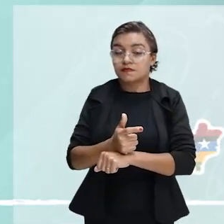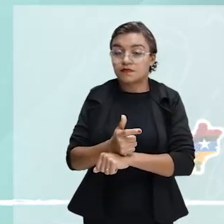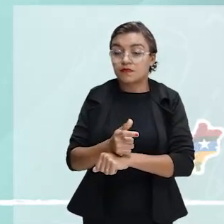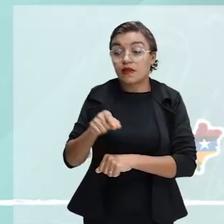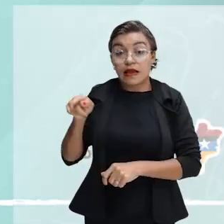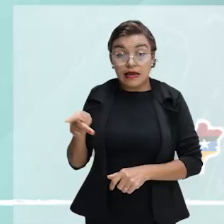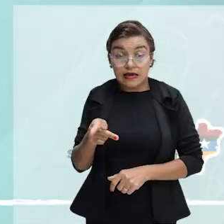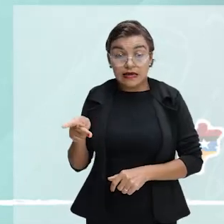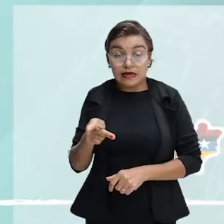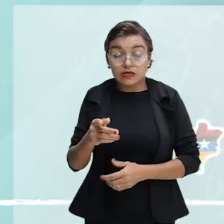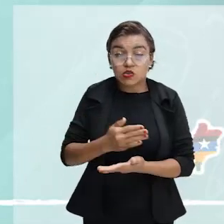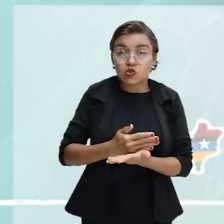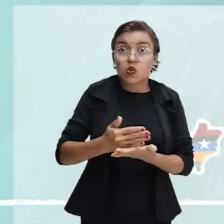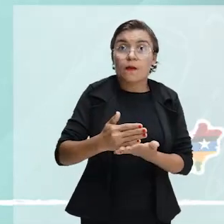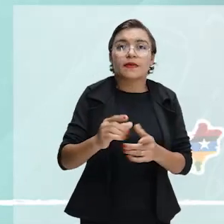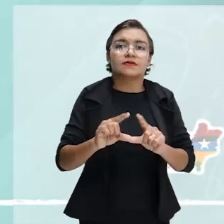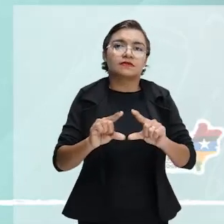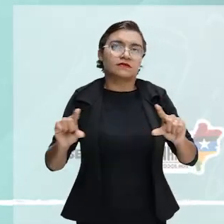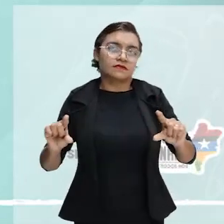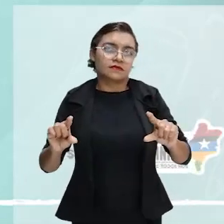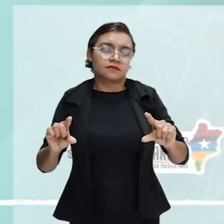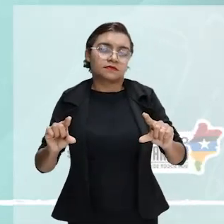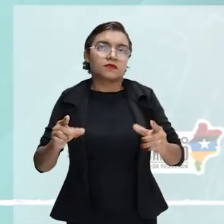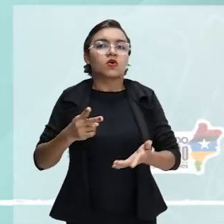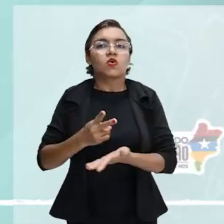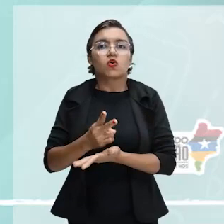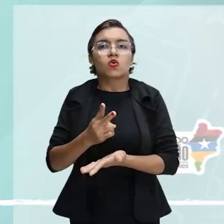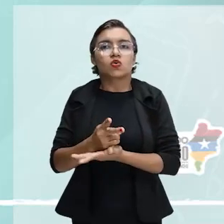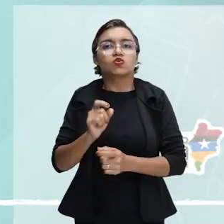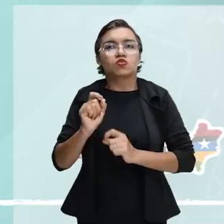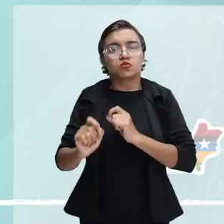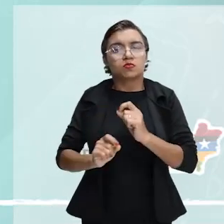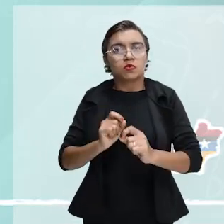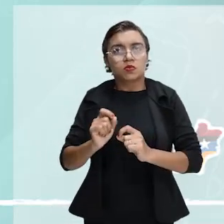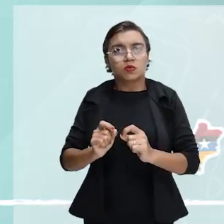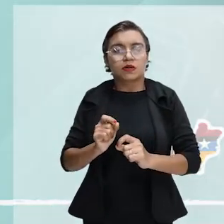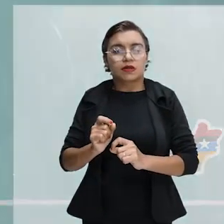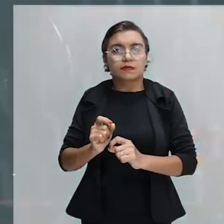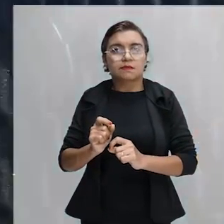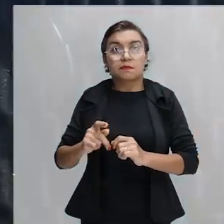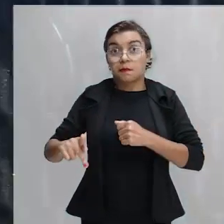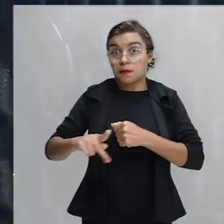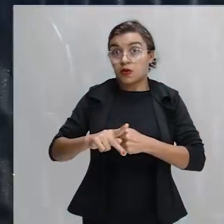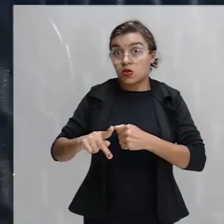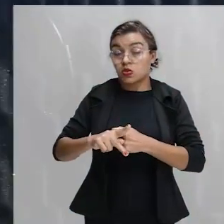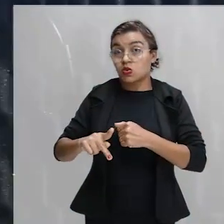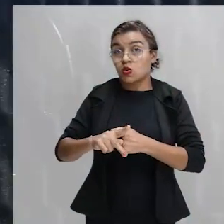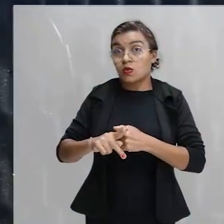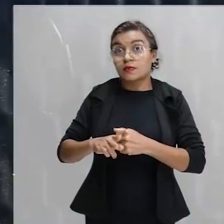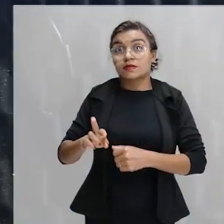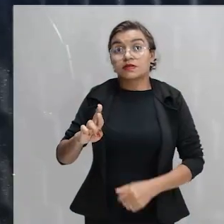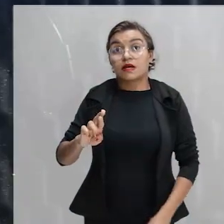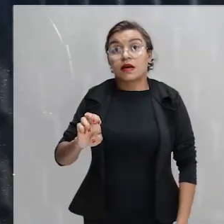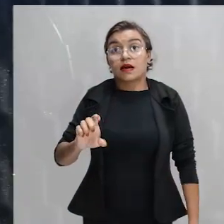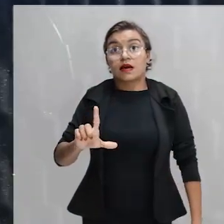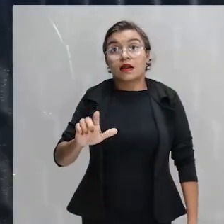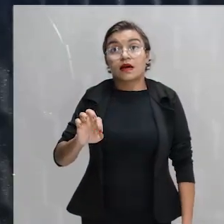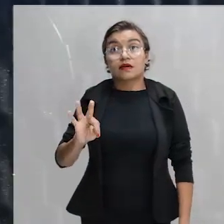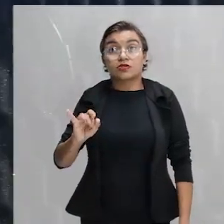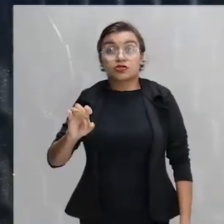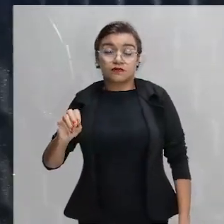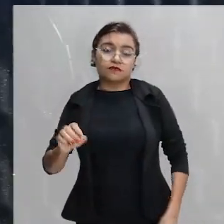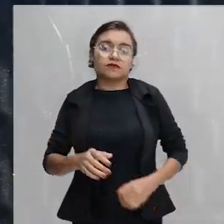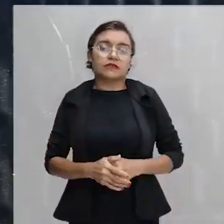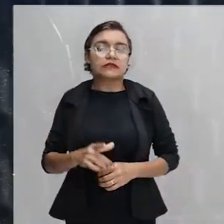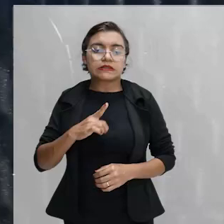que vão iniciar essas orações, pois elas costumam ser iniciadas por pronomes relativos. Em sua maioria, o que, tá? Então, o que